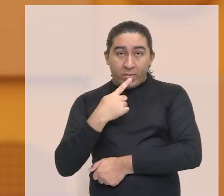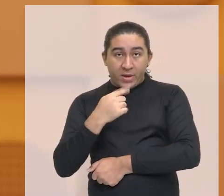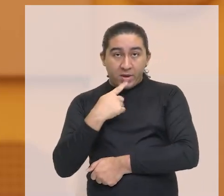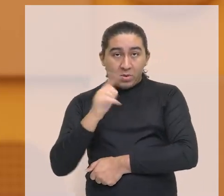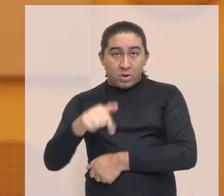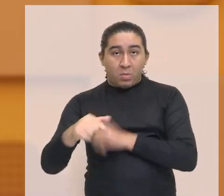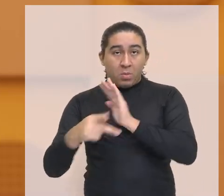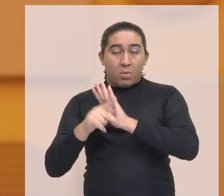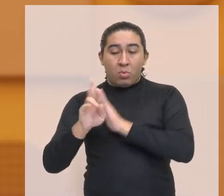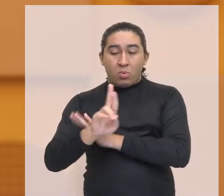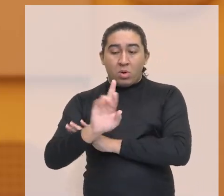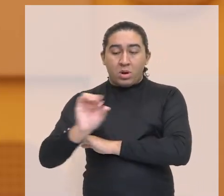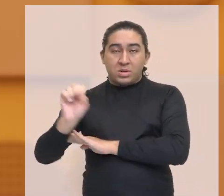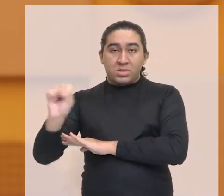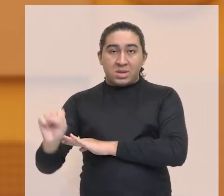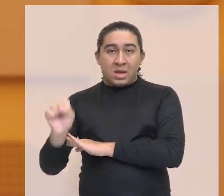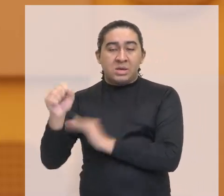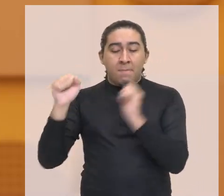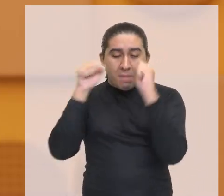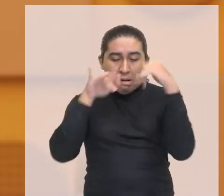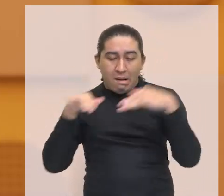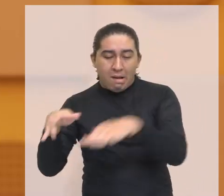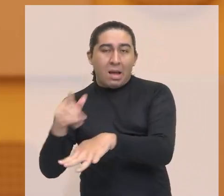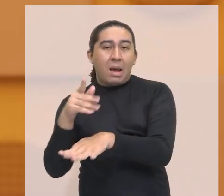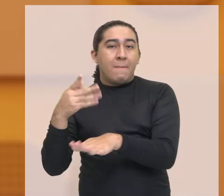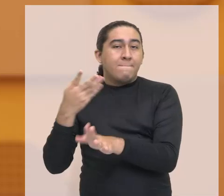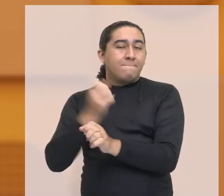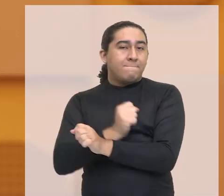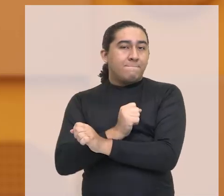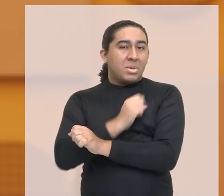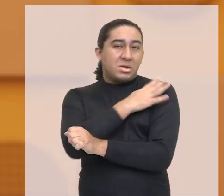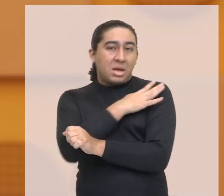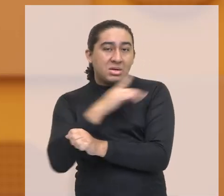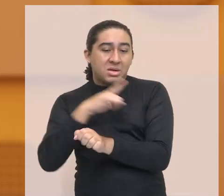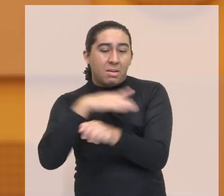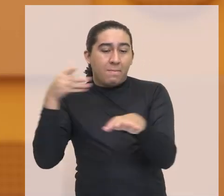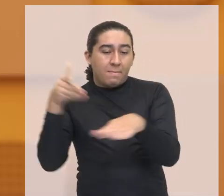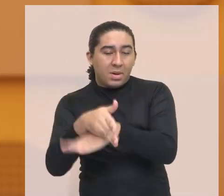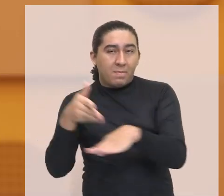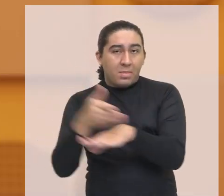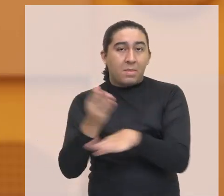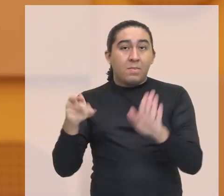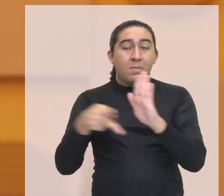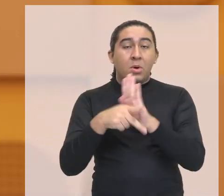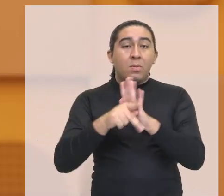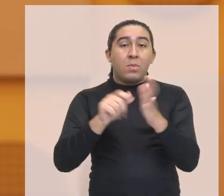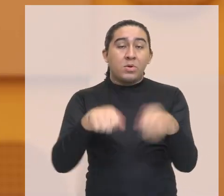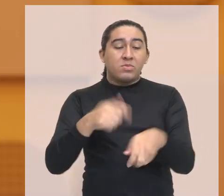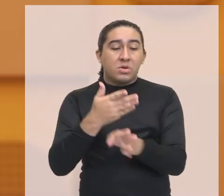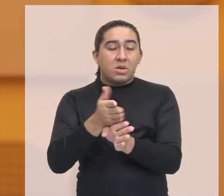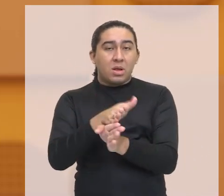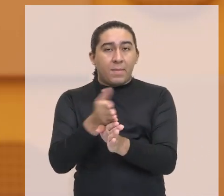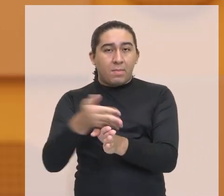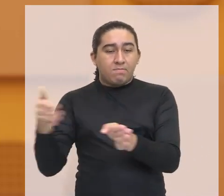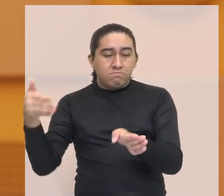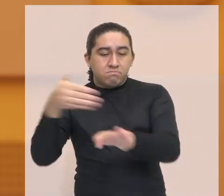exército da União Soviética naquele momento, foi o primeiro a adentrar as portas de Berlim e, de certa